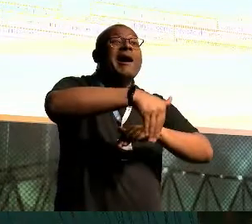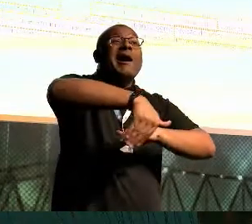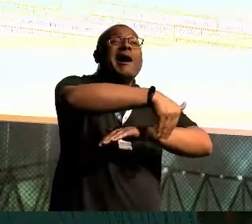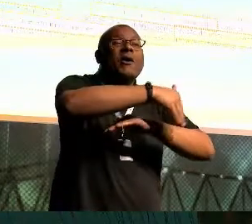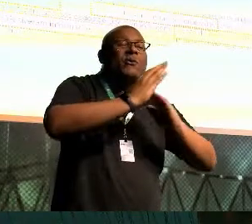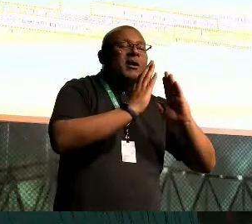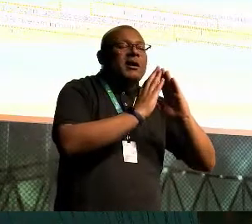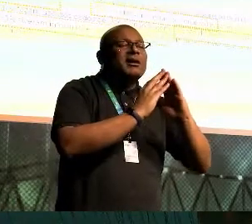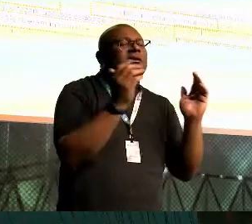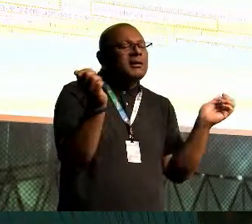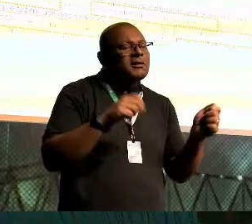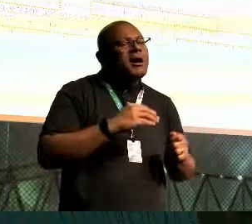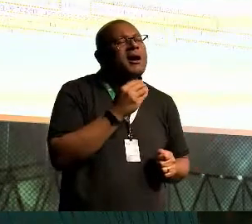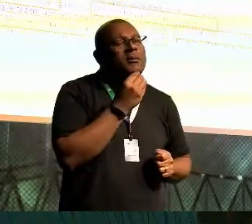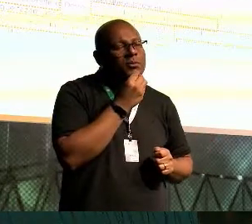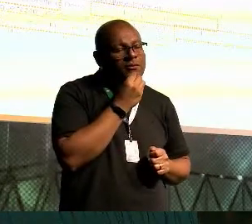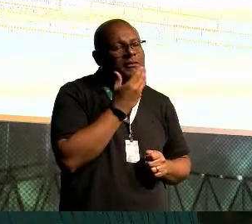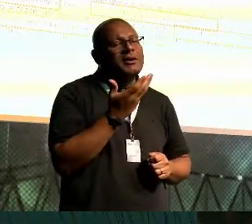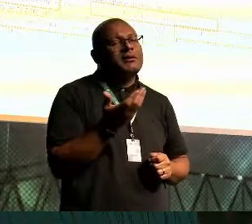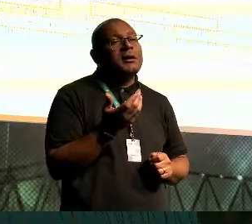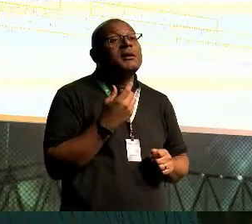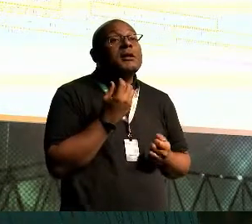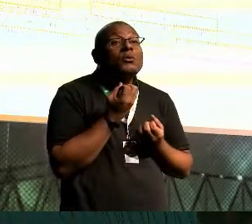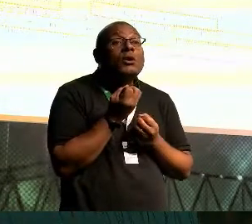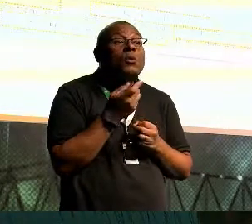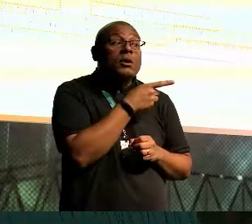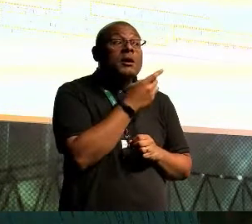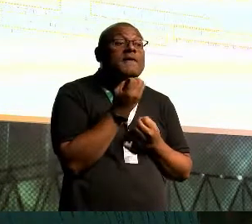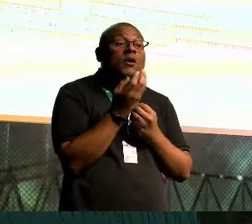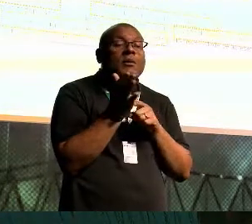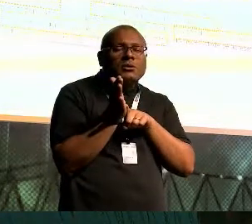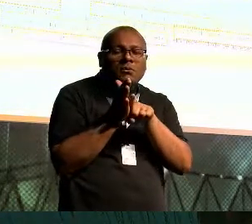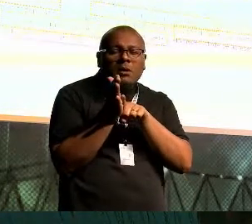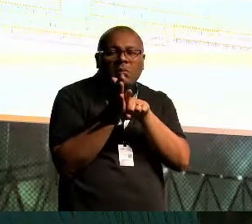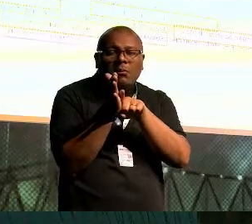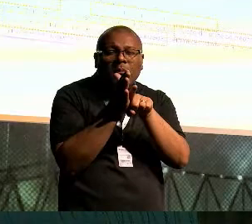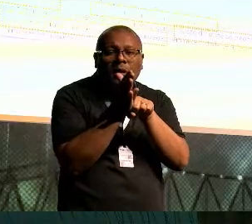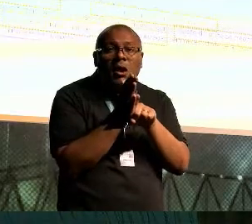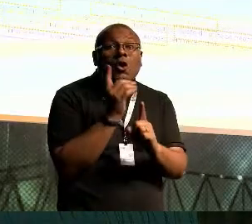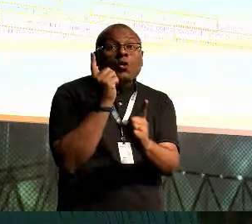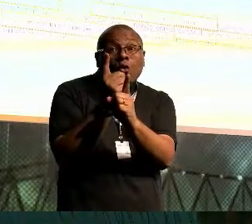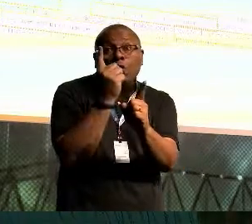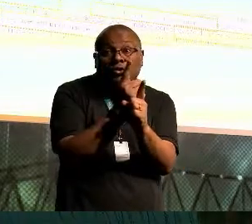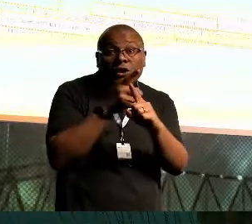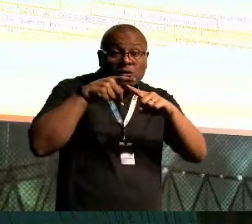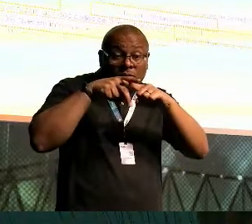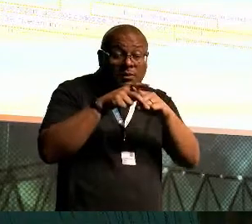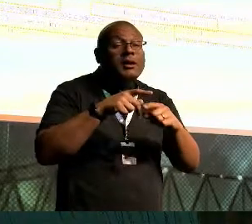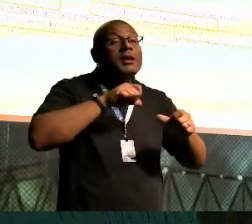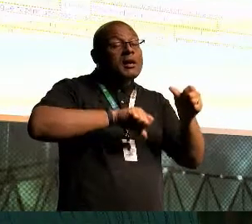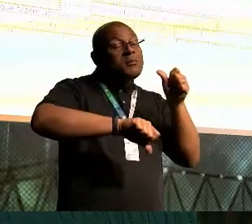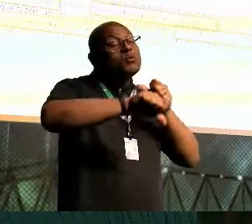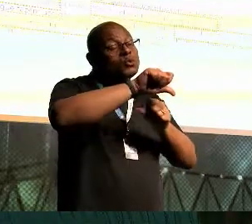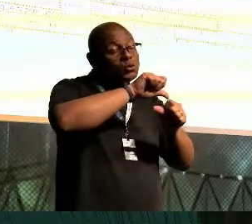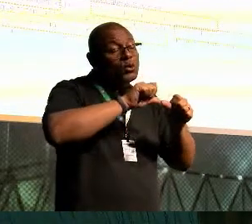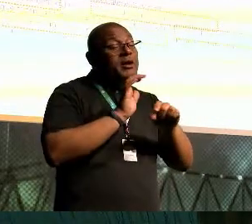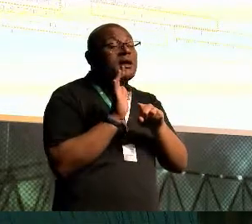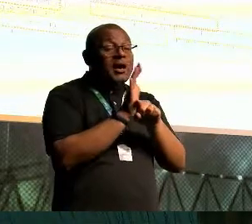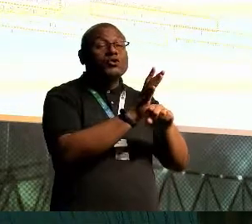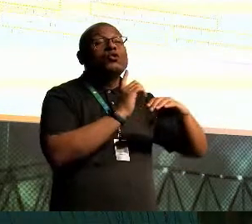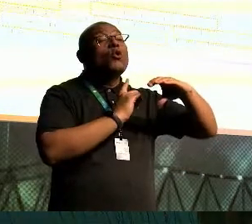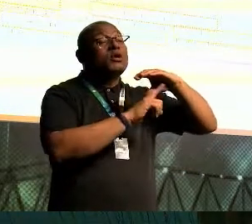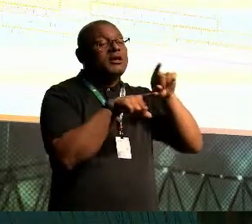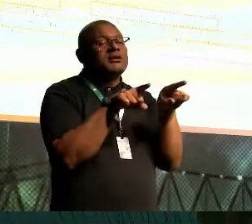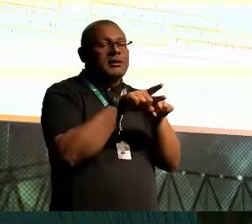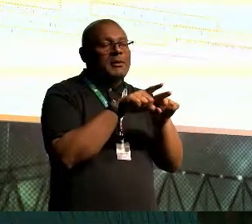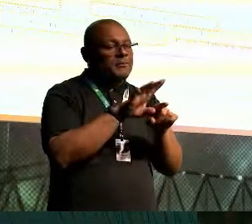feita, e eles já estão colhendo os frutos aqui e dando esses frutos, né, para os usuários. Eu vou falar um pouco mais